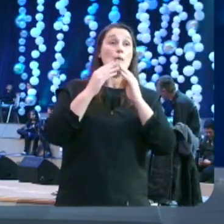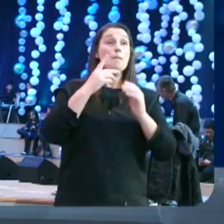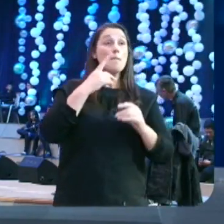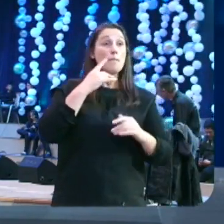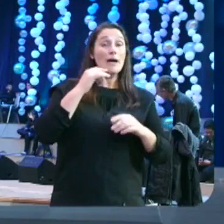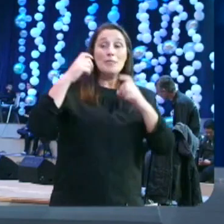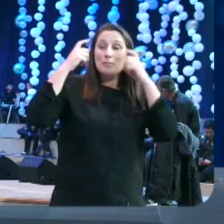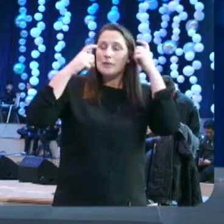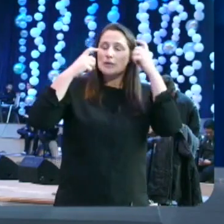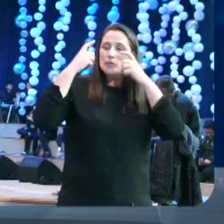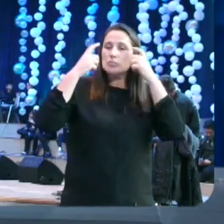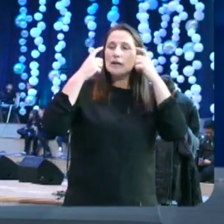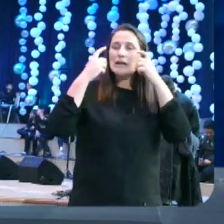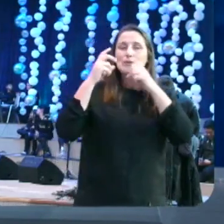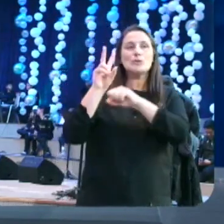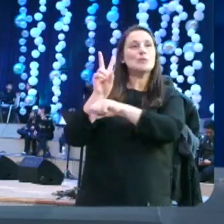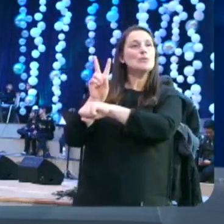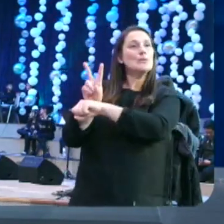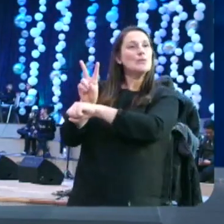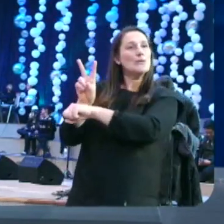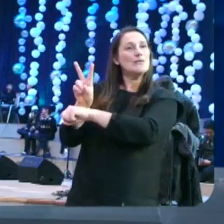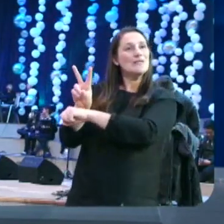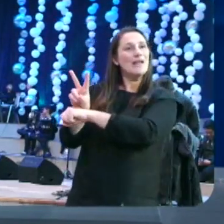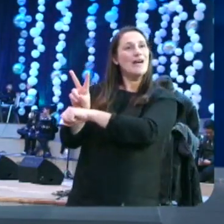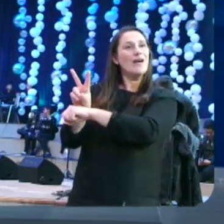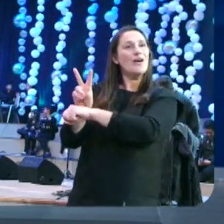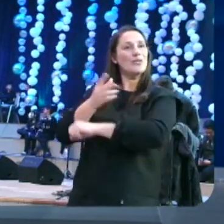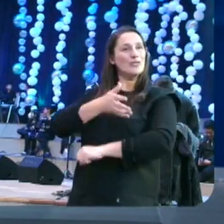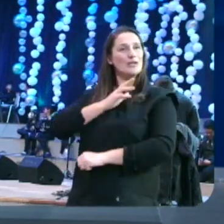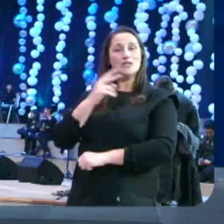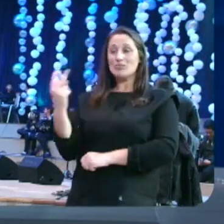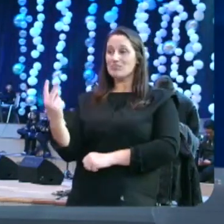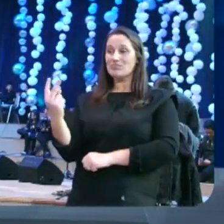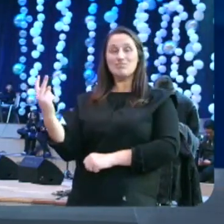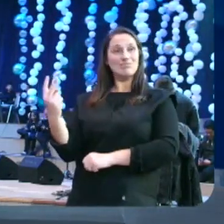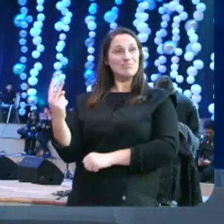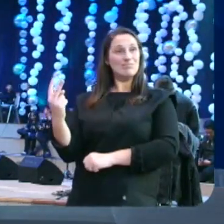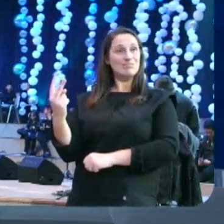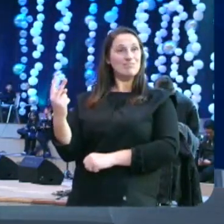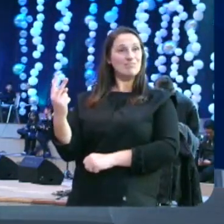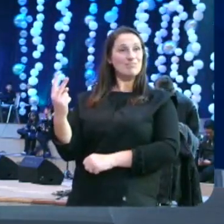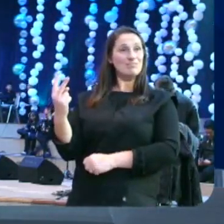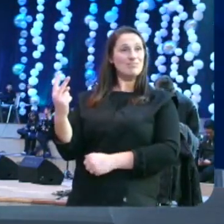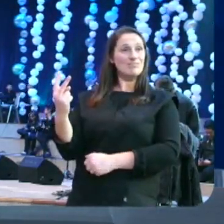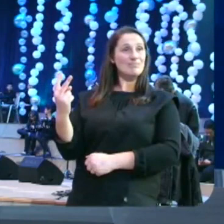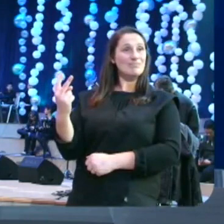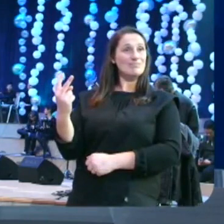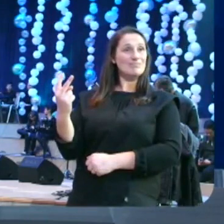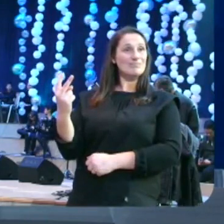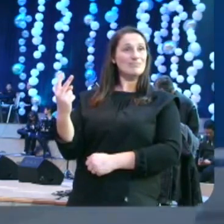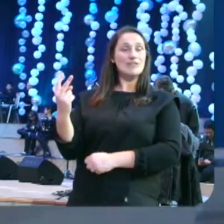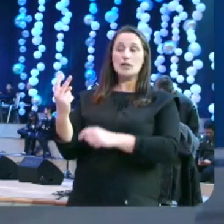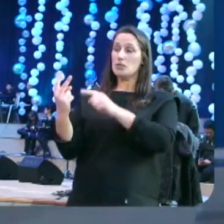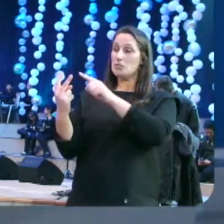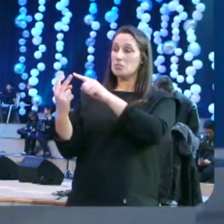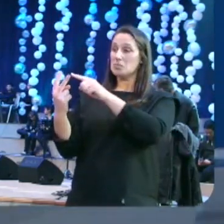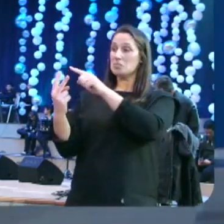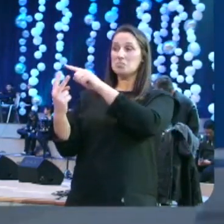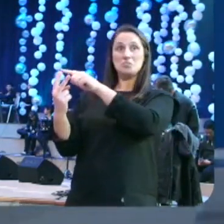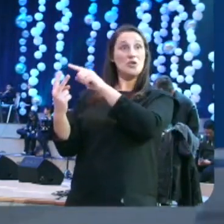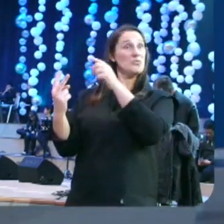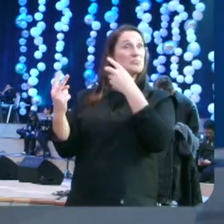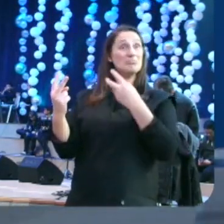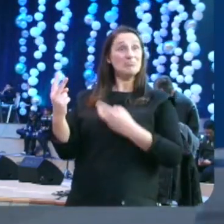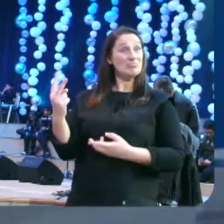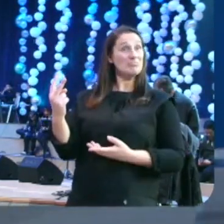coração, ele também está preocupado em tratar o coração daquele que estava em casa. Havia um